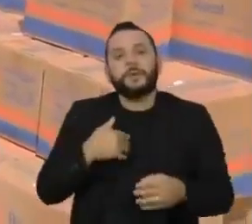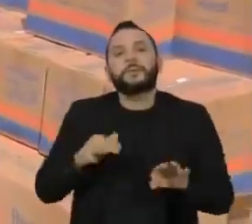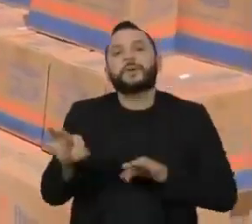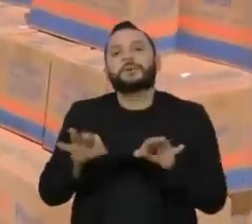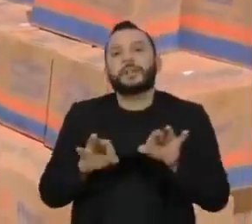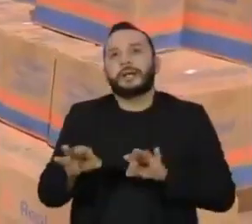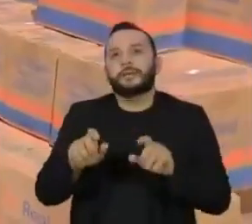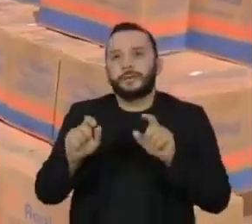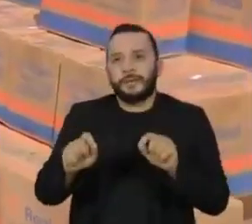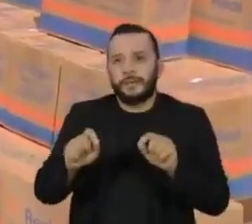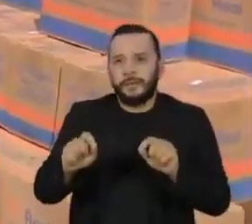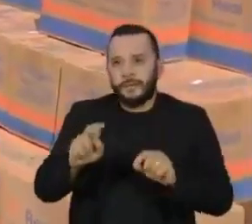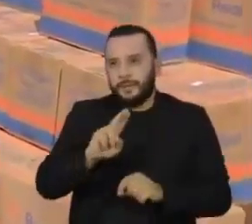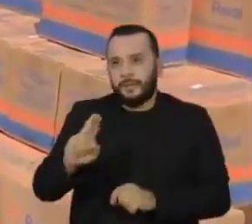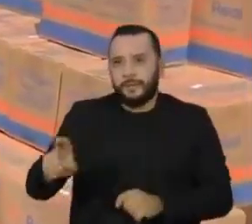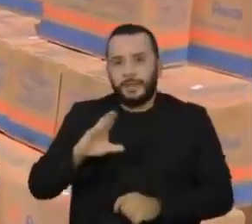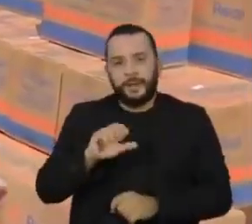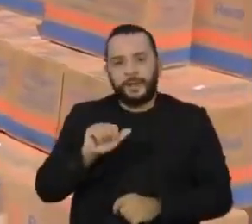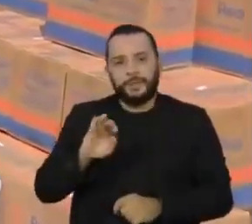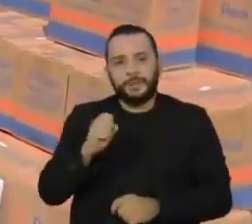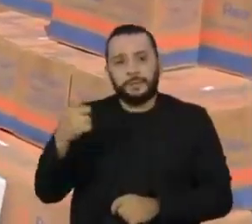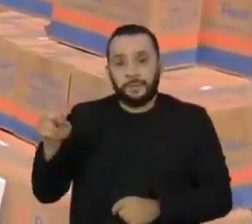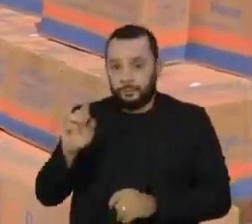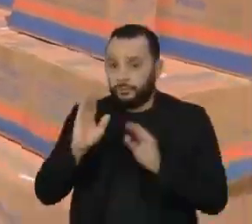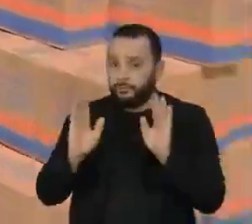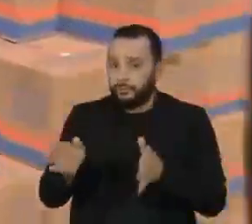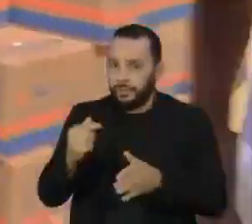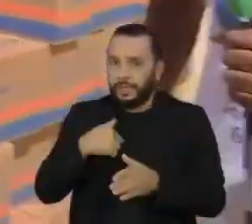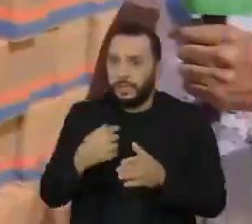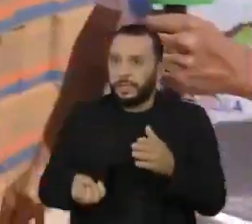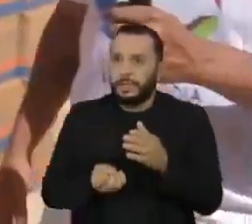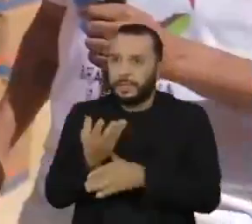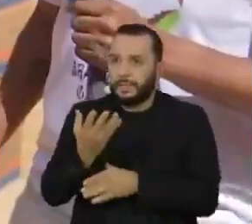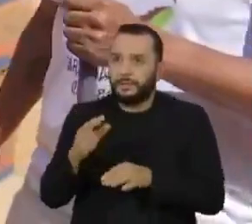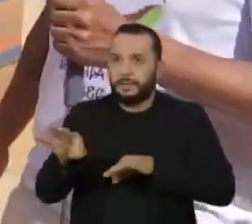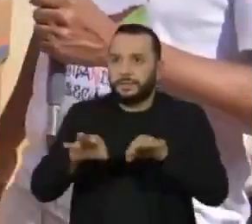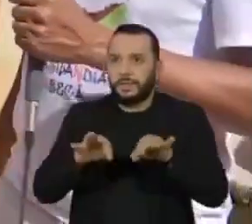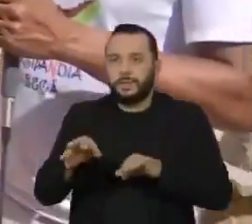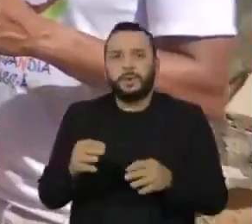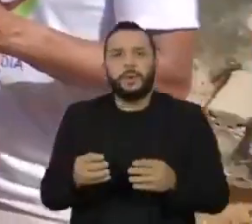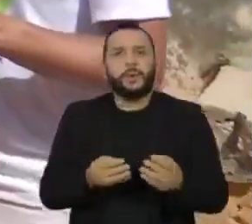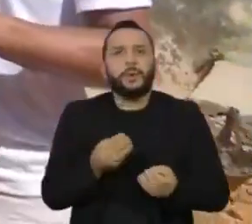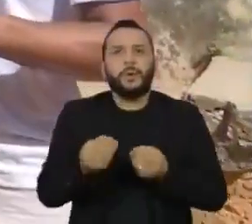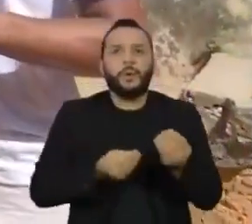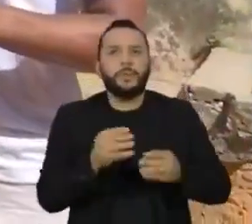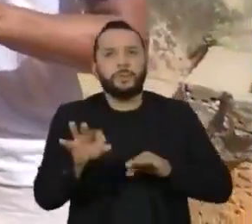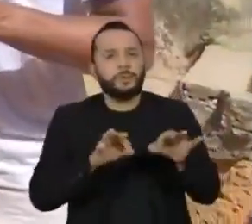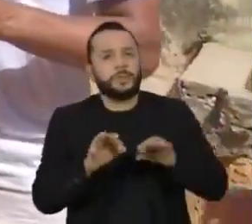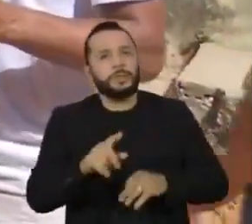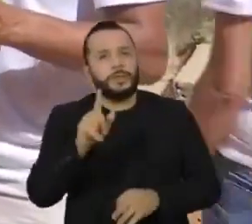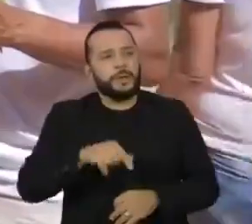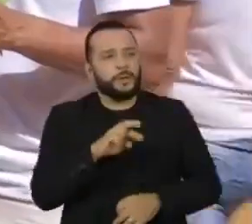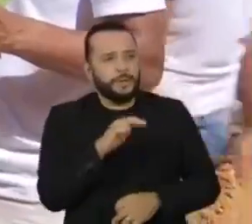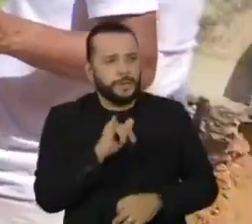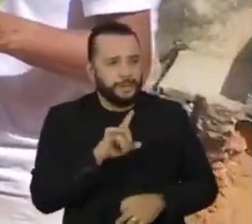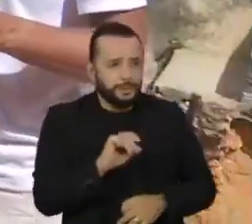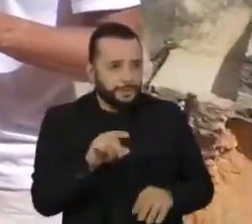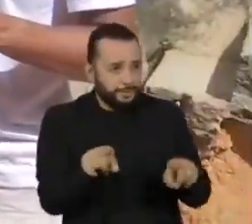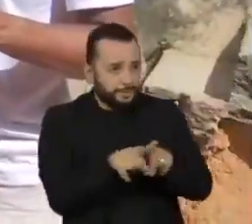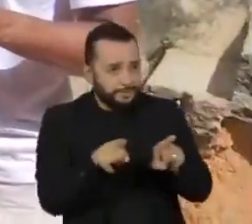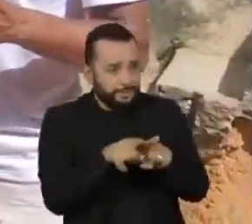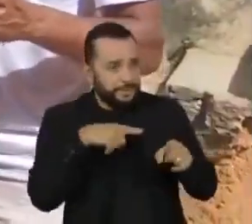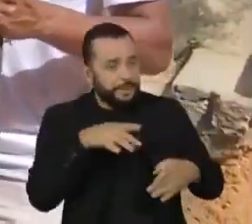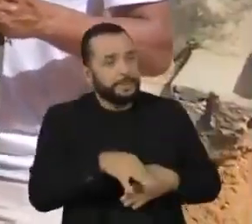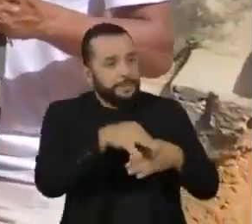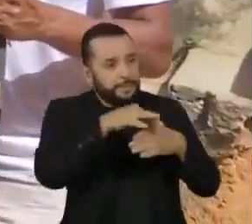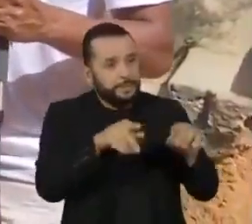é o que está implantando essa doação de hoje. Quem vai falar para a gente do que se trata esse projeto é o Rodrigo Olegário, que é líder comunitário